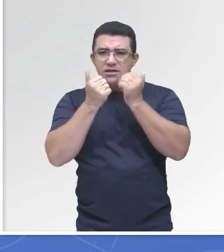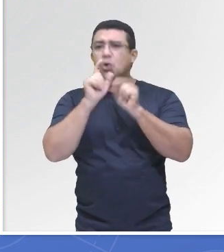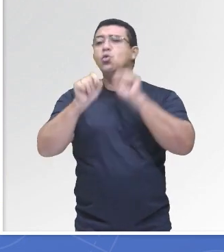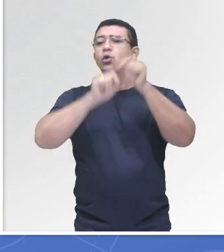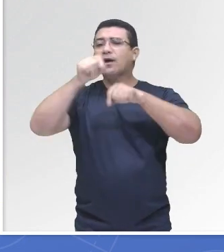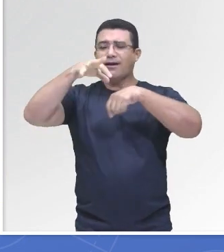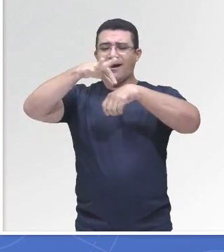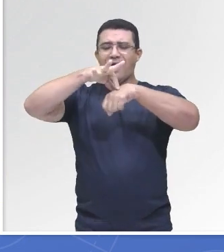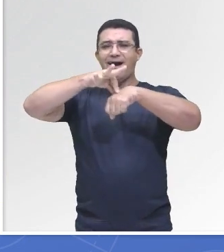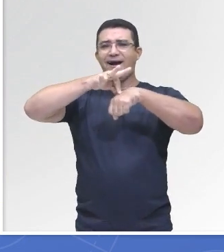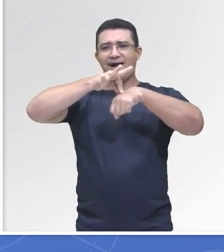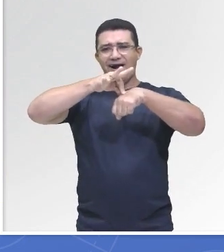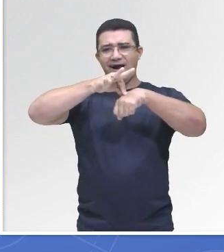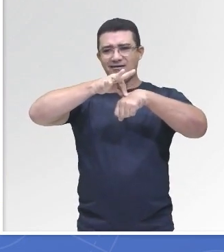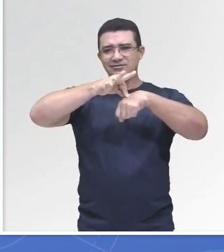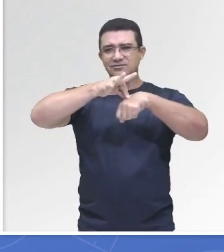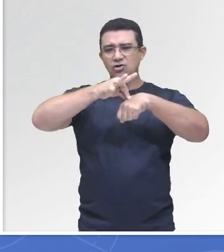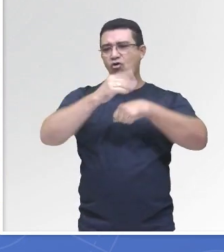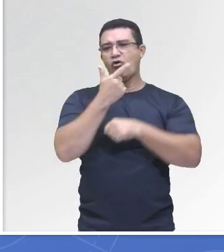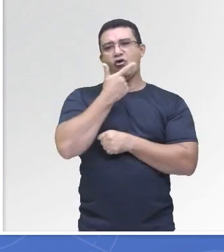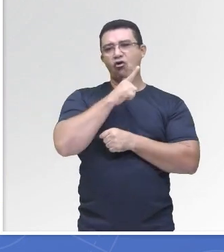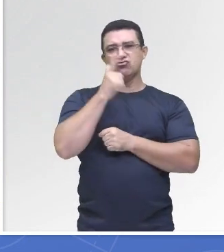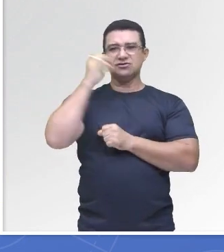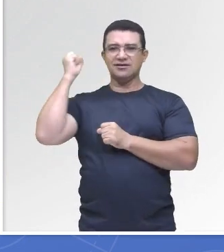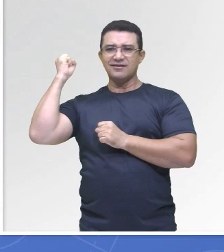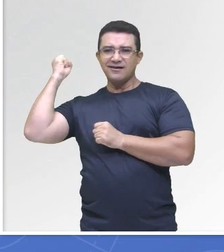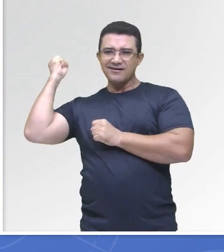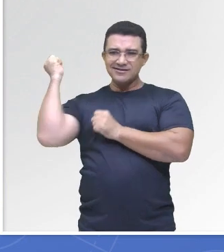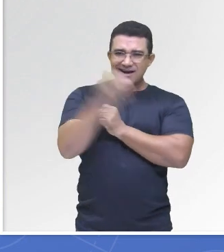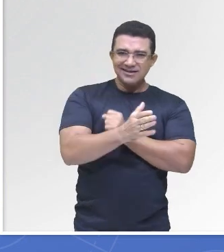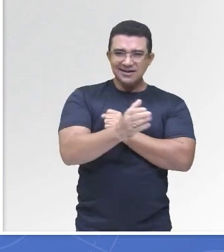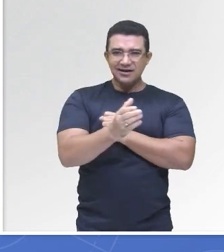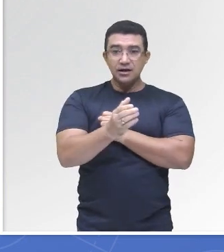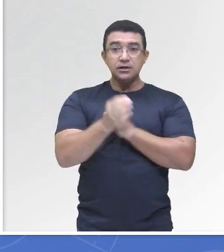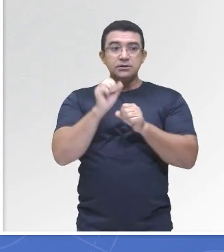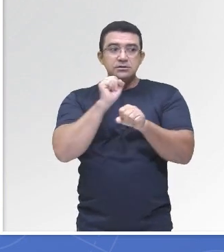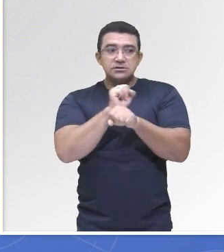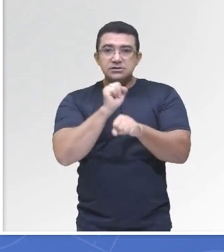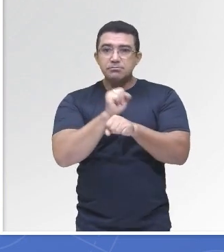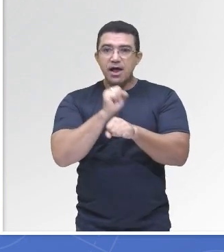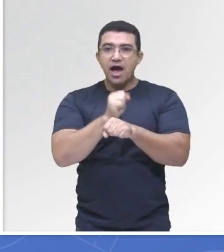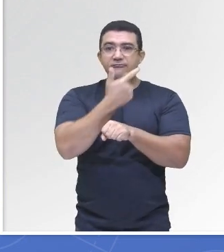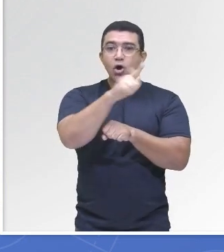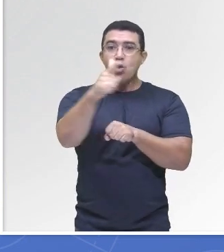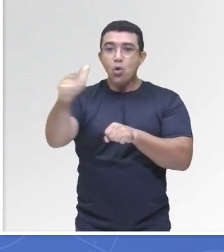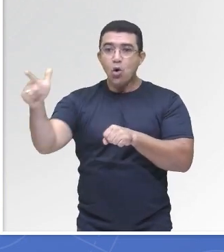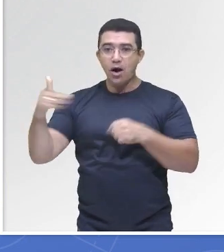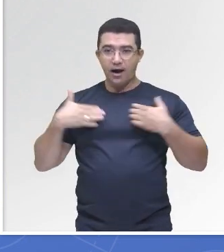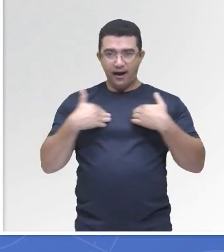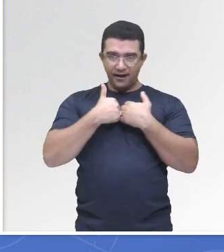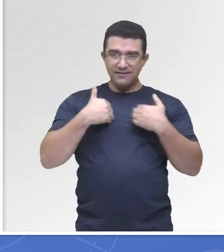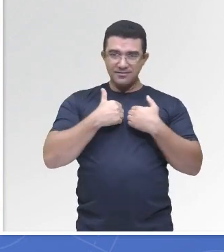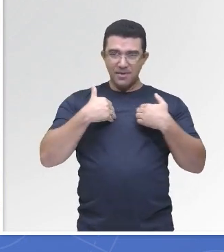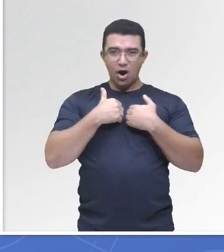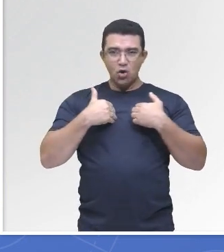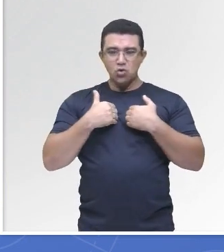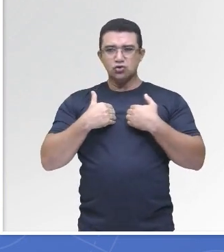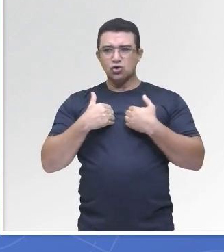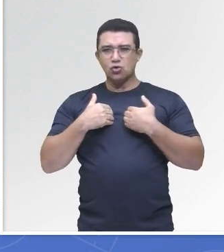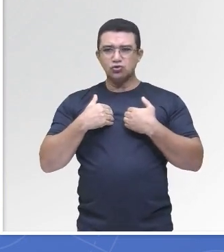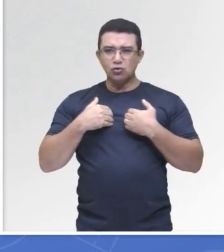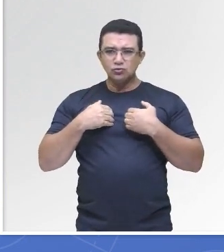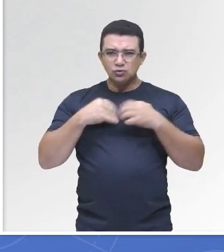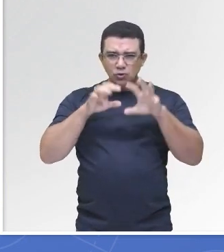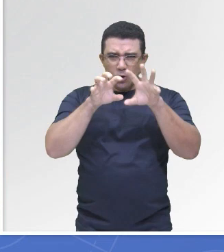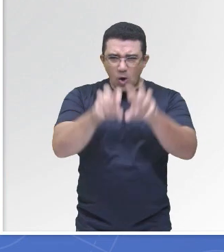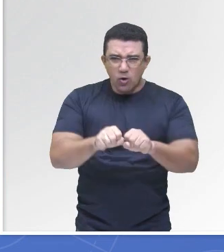não tinham essa capacidade de caçar. Então, eles esperavam os outros animais caçarem, se saciarem, e eles iam